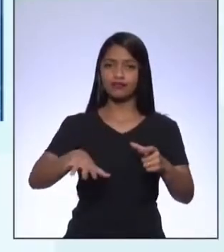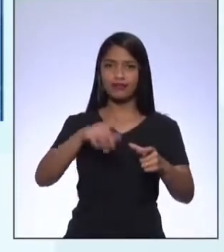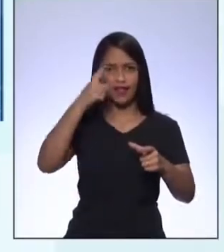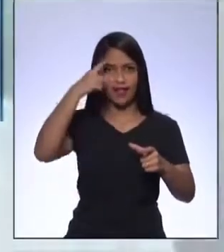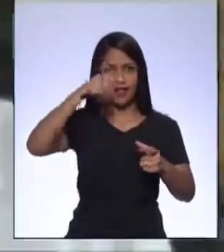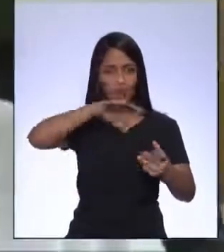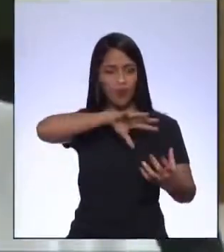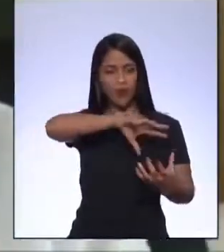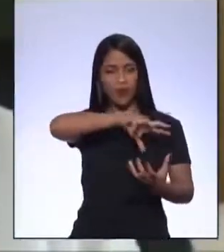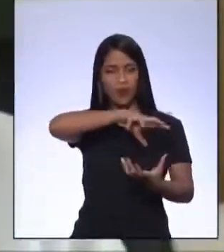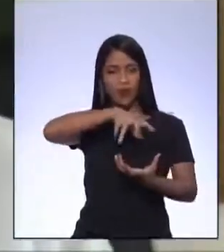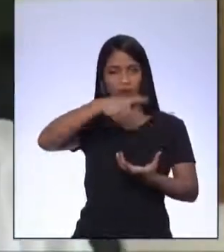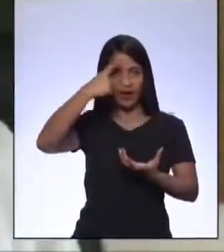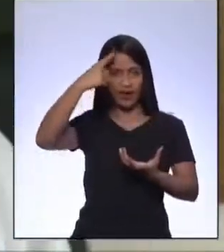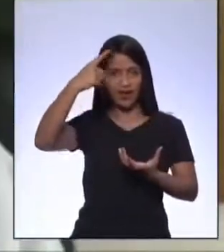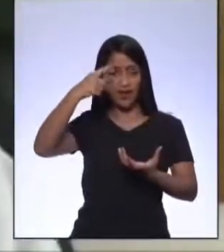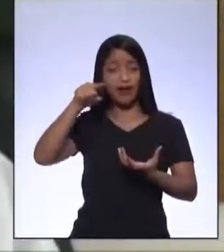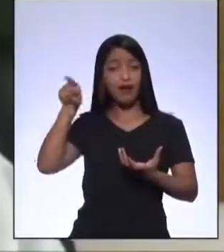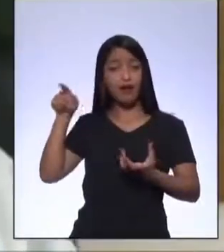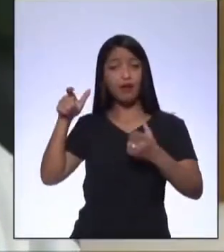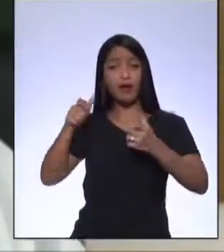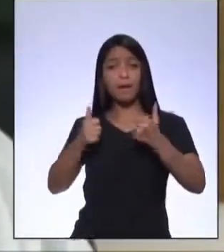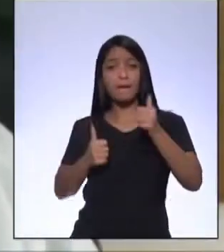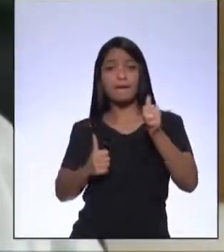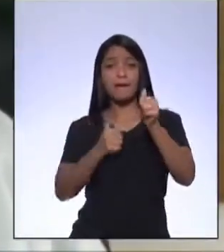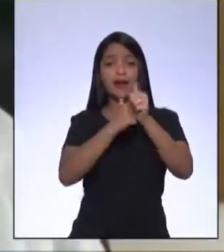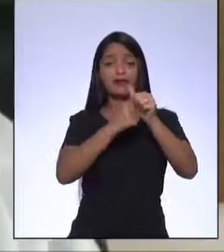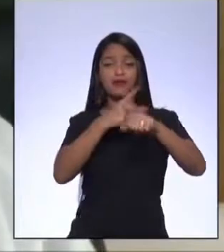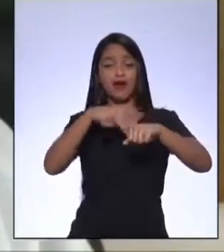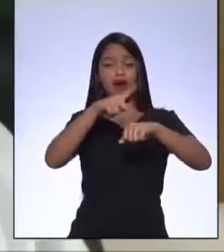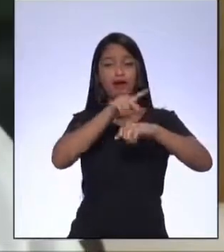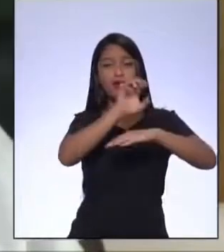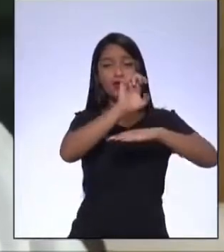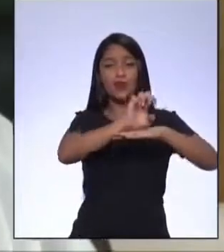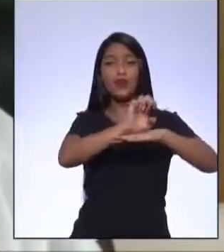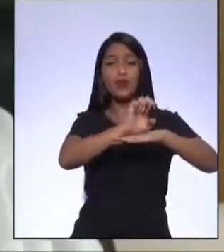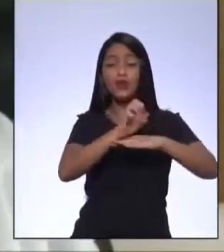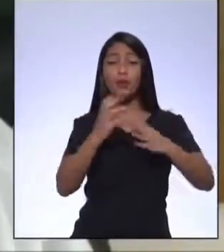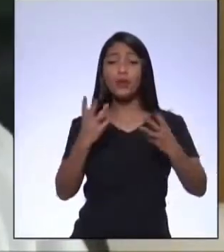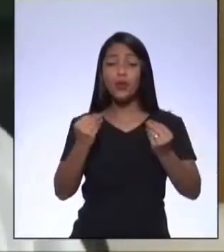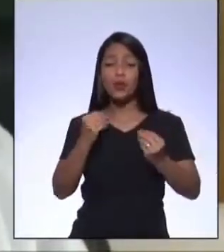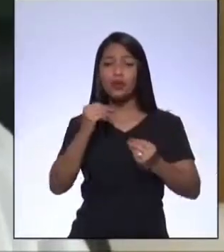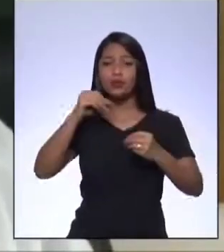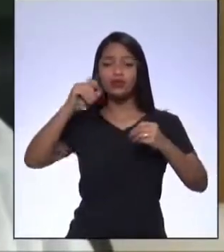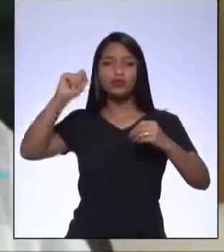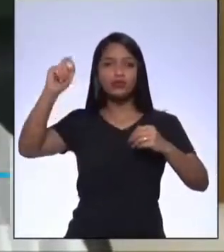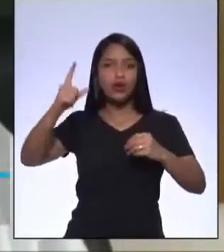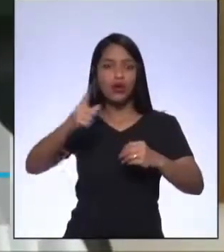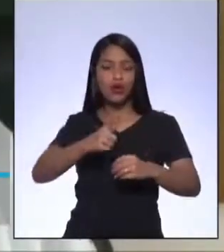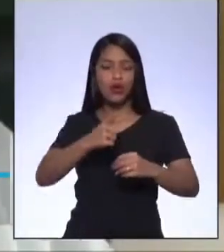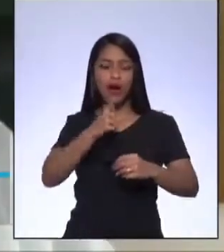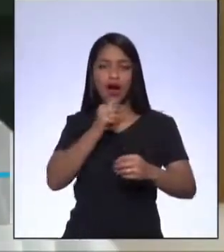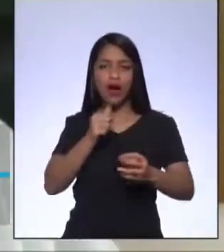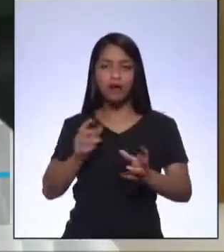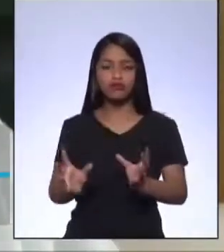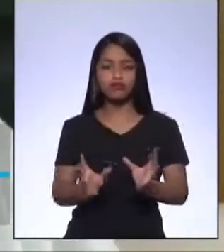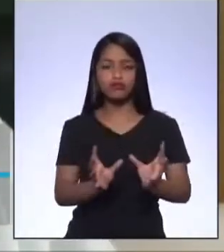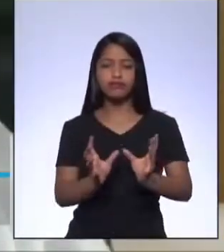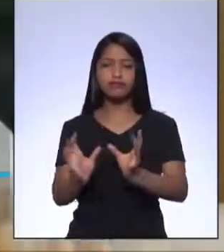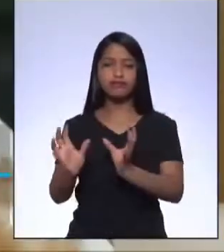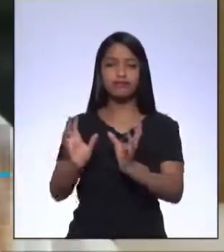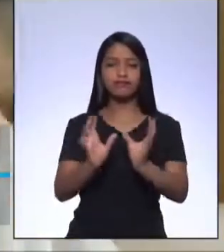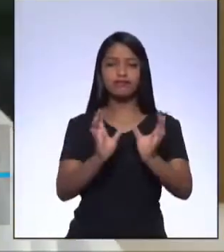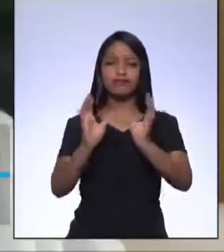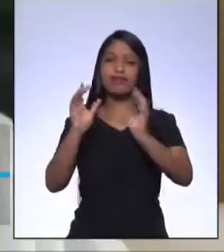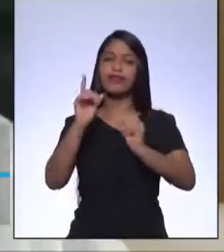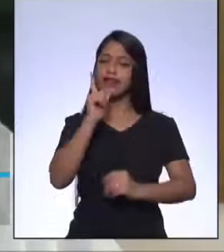globo, ó. Proximidade com o Equador, né? Bastante evaporação, tá bom? Ainda tem